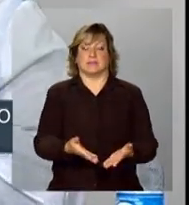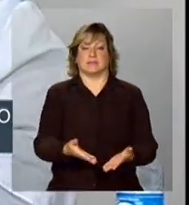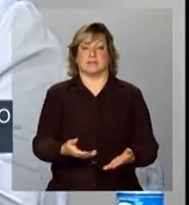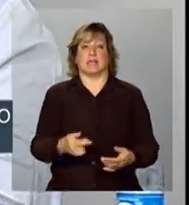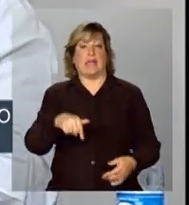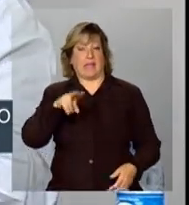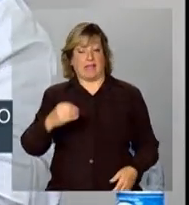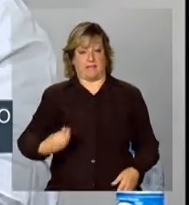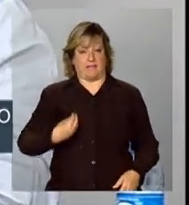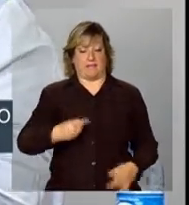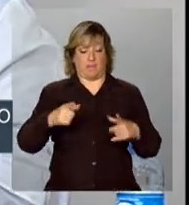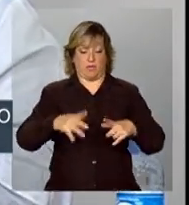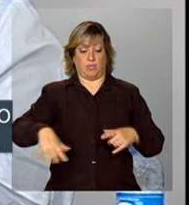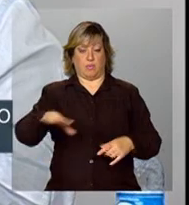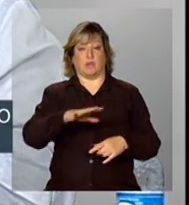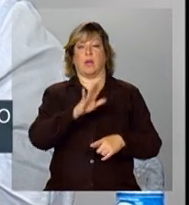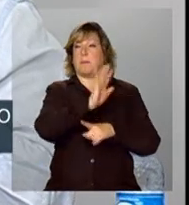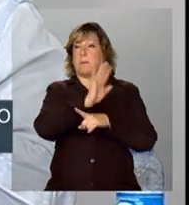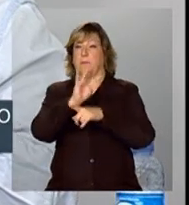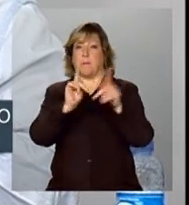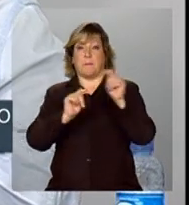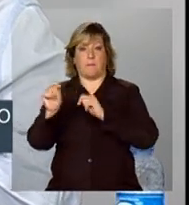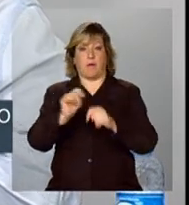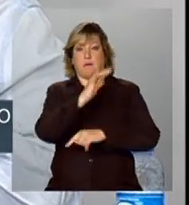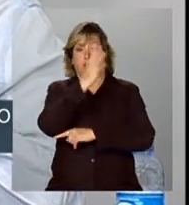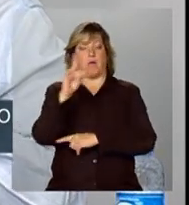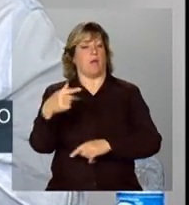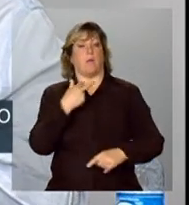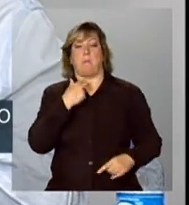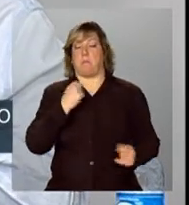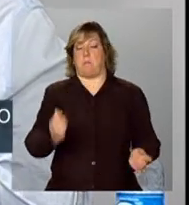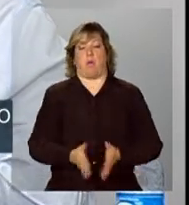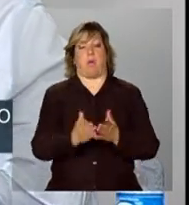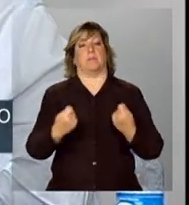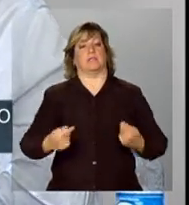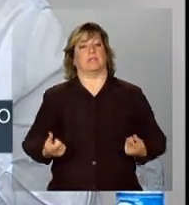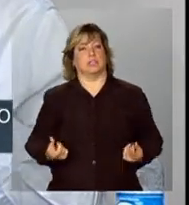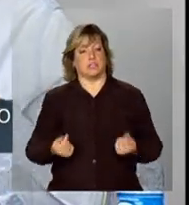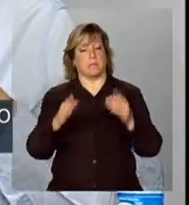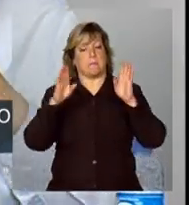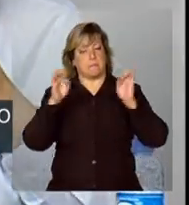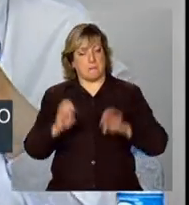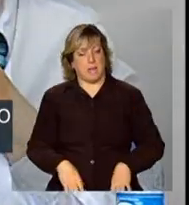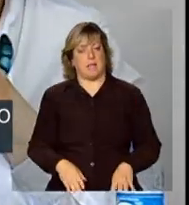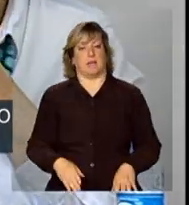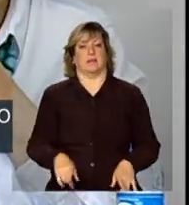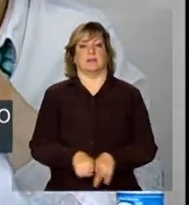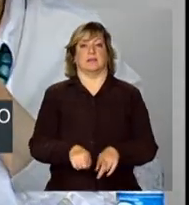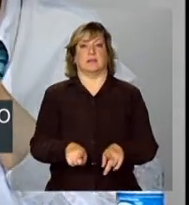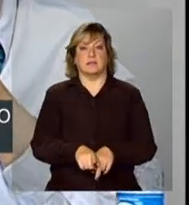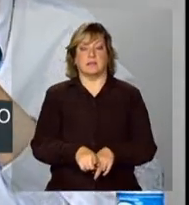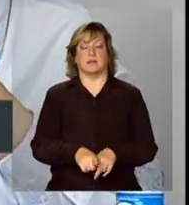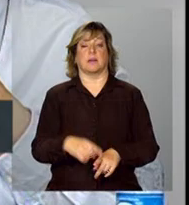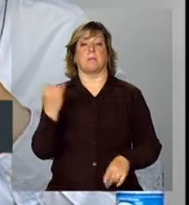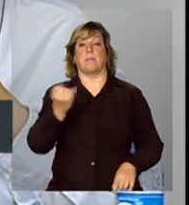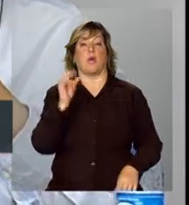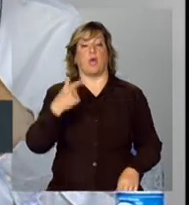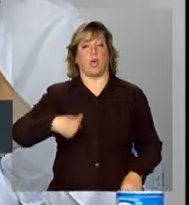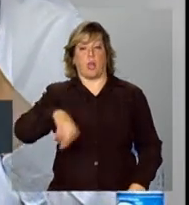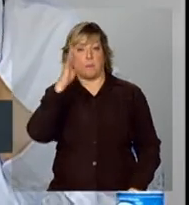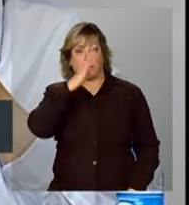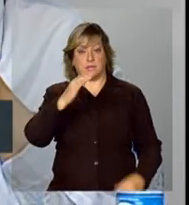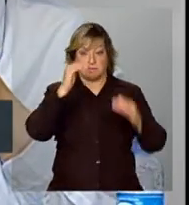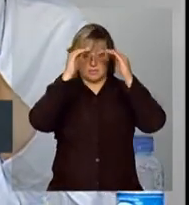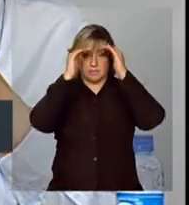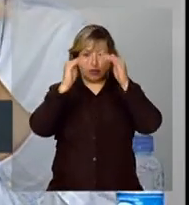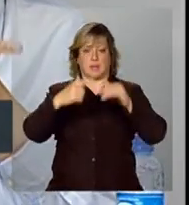de conservação, quem protege a floresta, não pode ser pobre. Tem que ser rico não só pela diversidade biológica, mas tem que ser rico pela importância que nós brasileiros damos